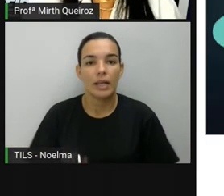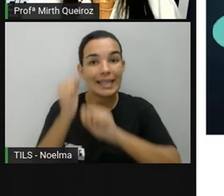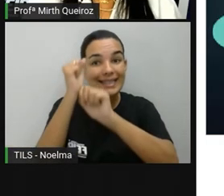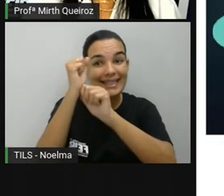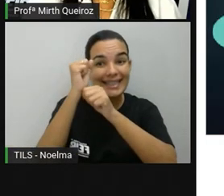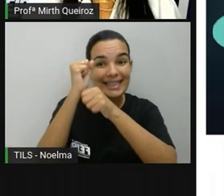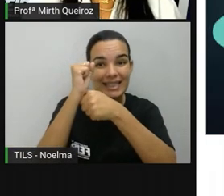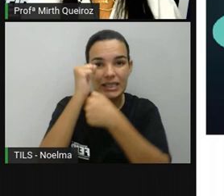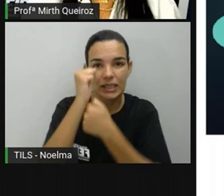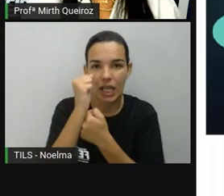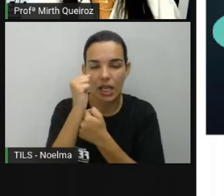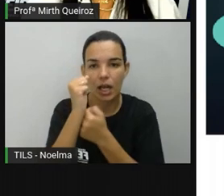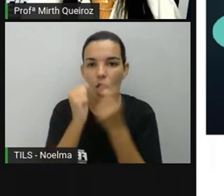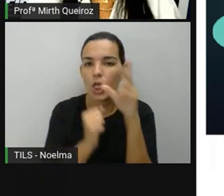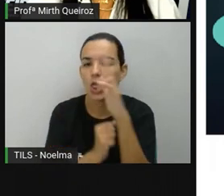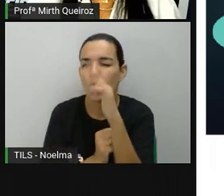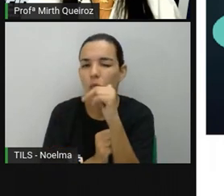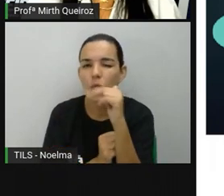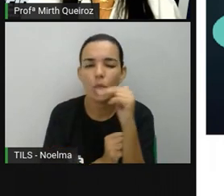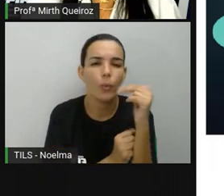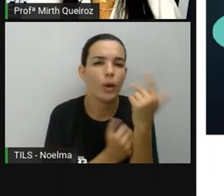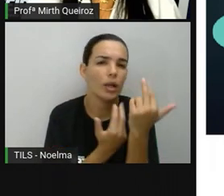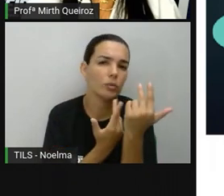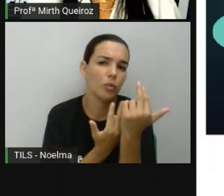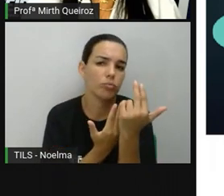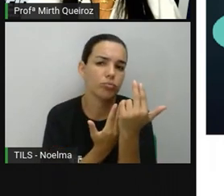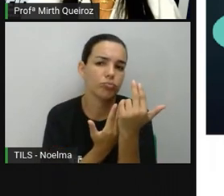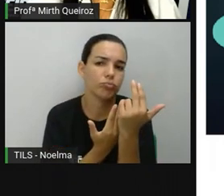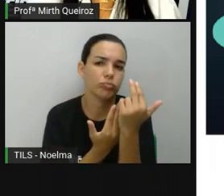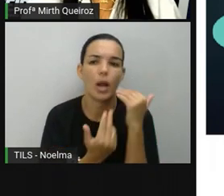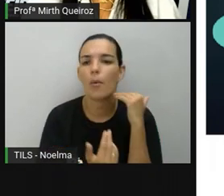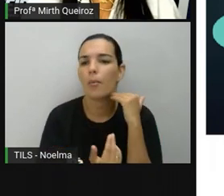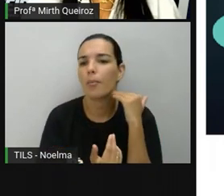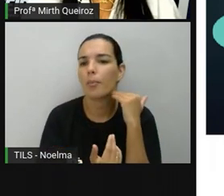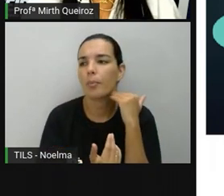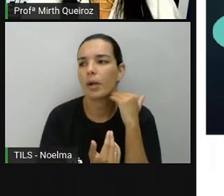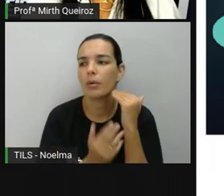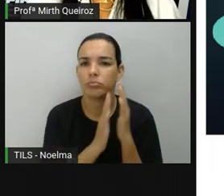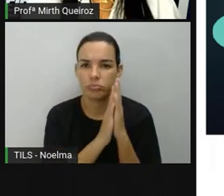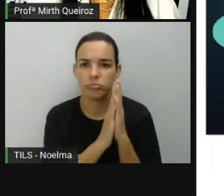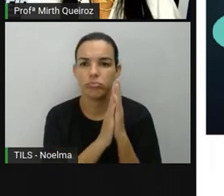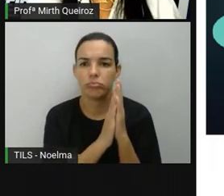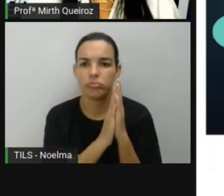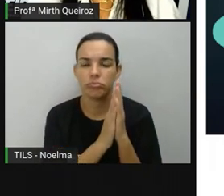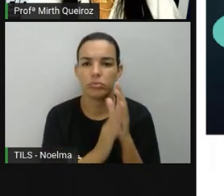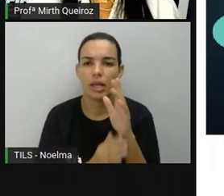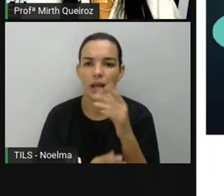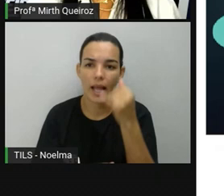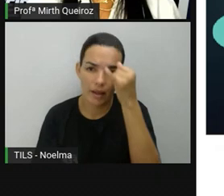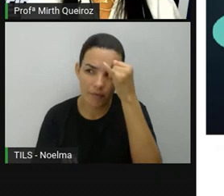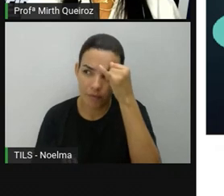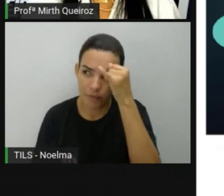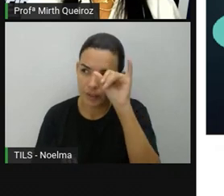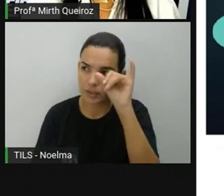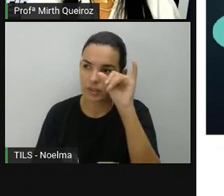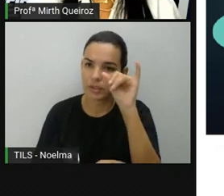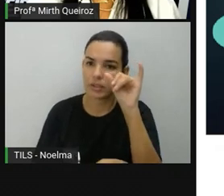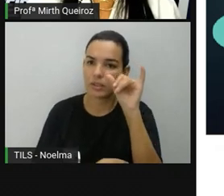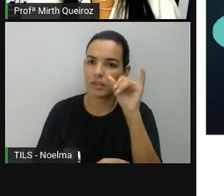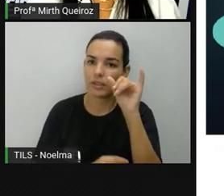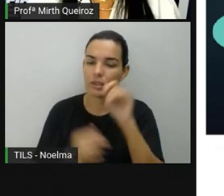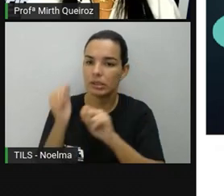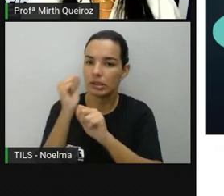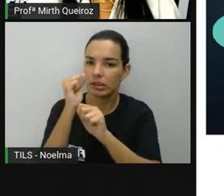As senhas nunca devem ser as mesmas das contas bancárias dos cartões de crédito. Quando os pais de vocês vão criar uma